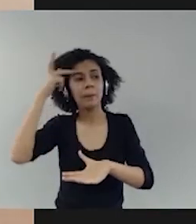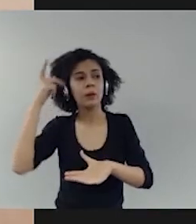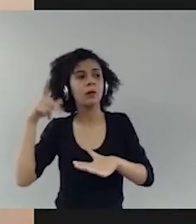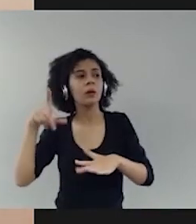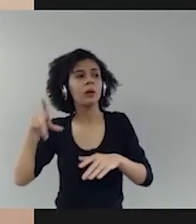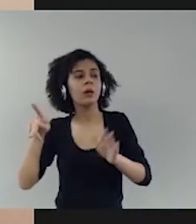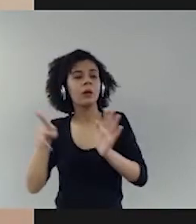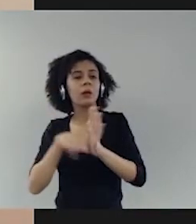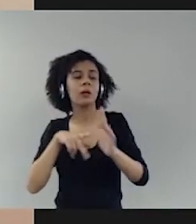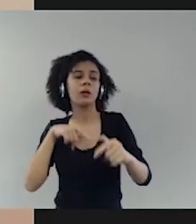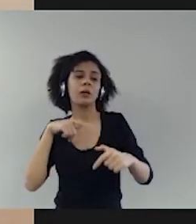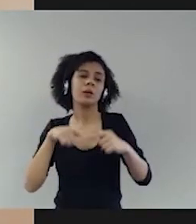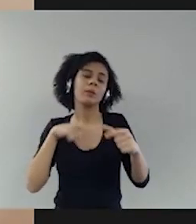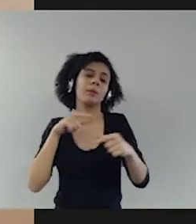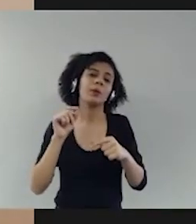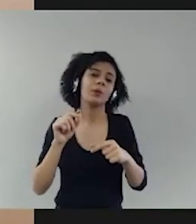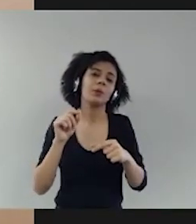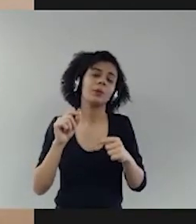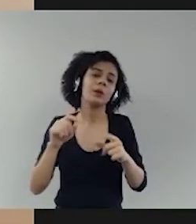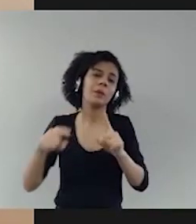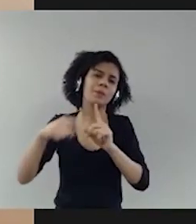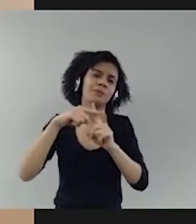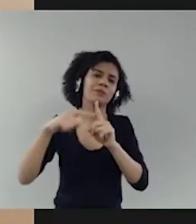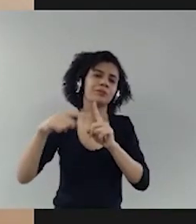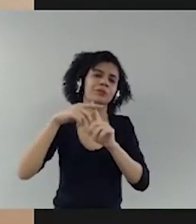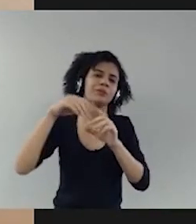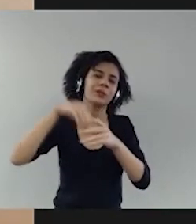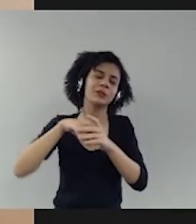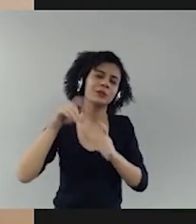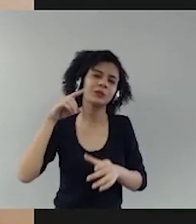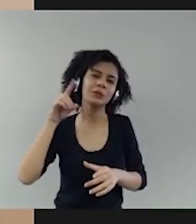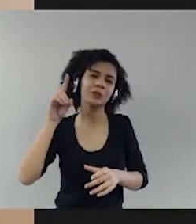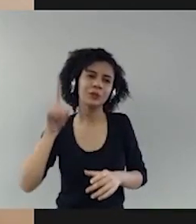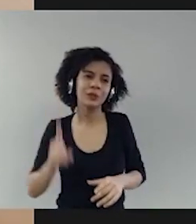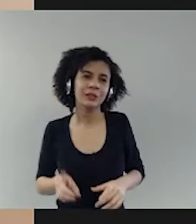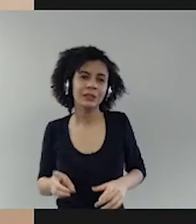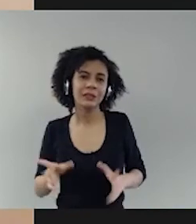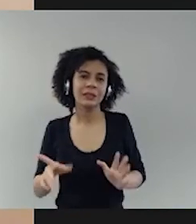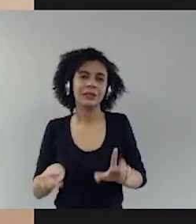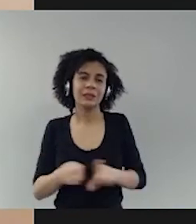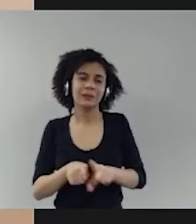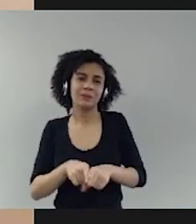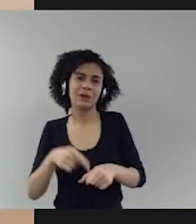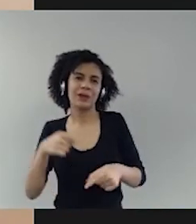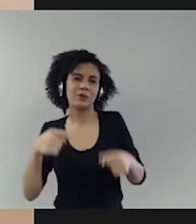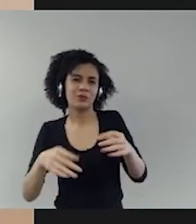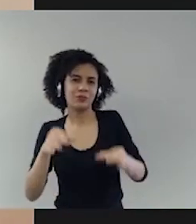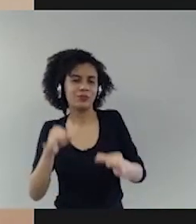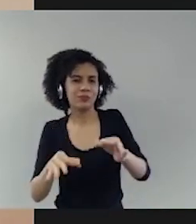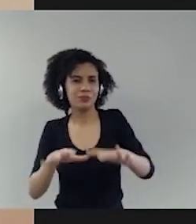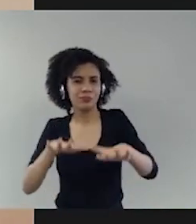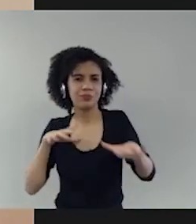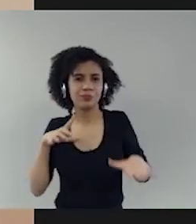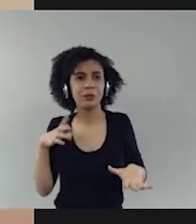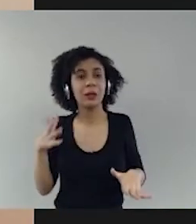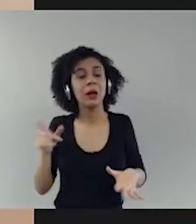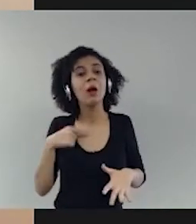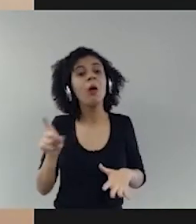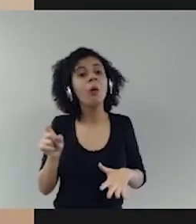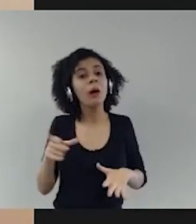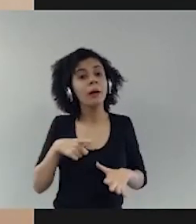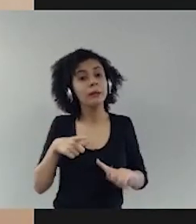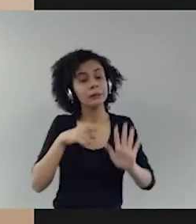da área, né, de uma linha positivista do direito, não é? E aí os nossos tribunais são assim. Então, tem o